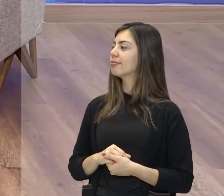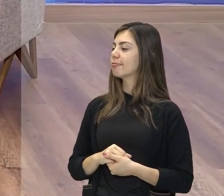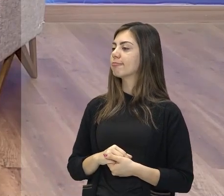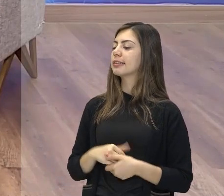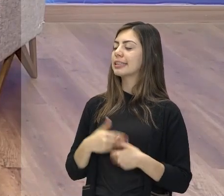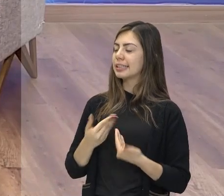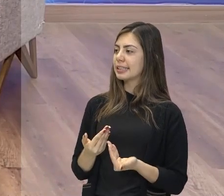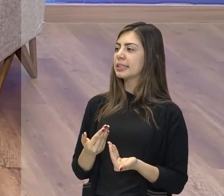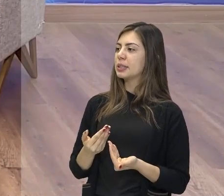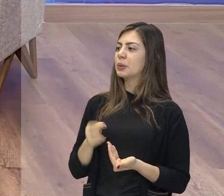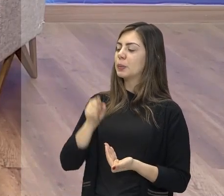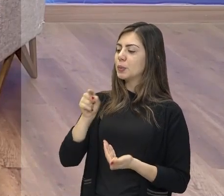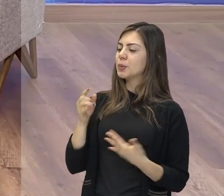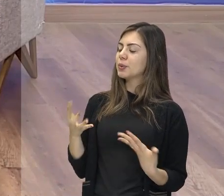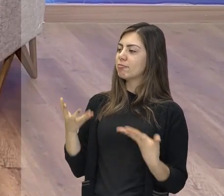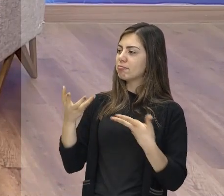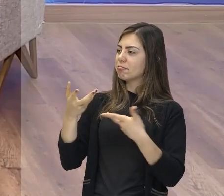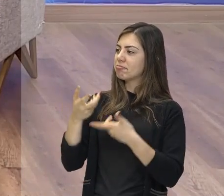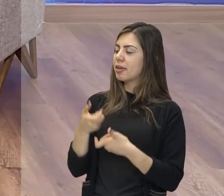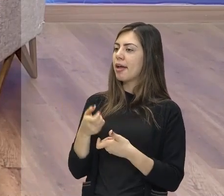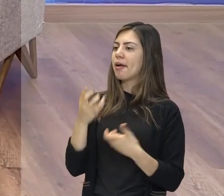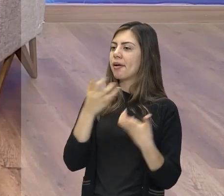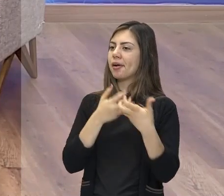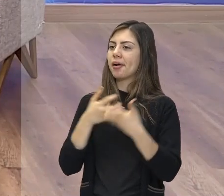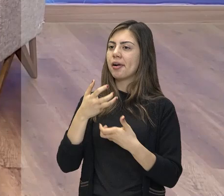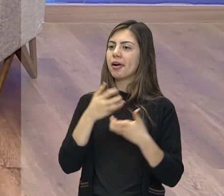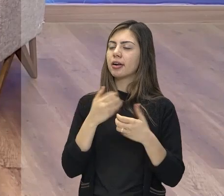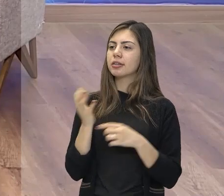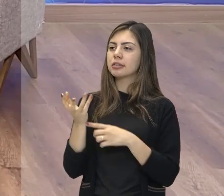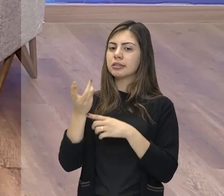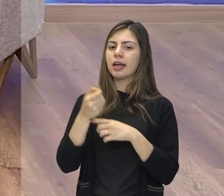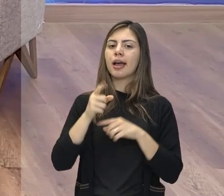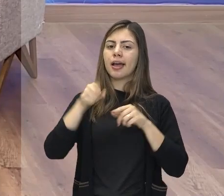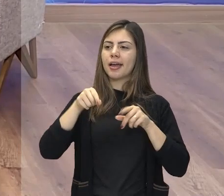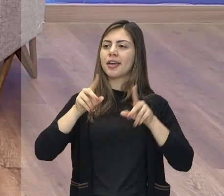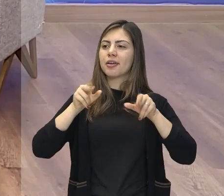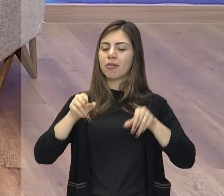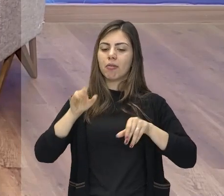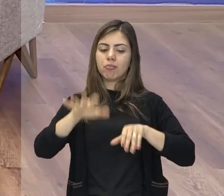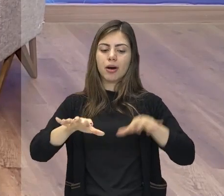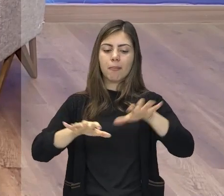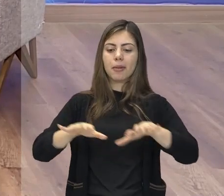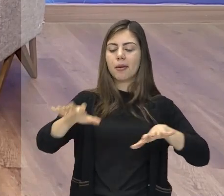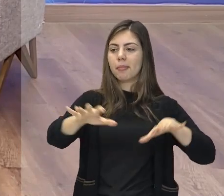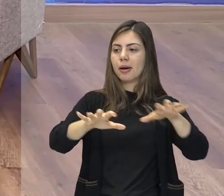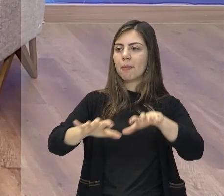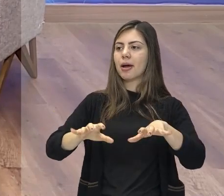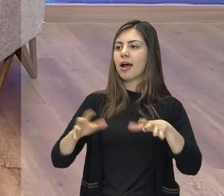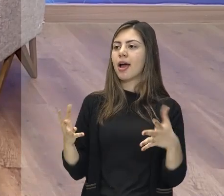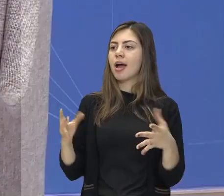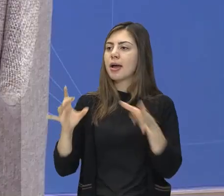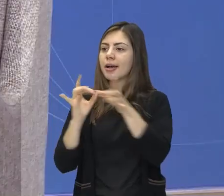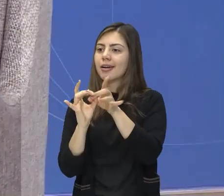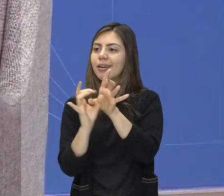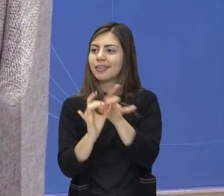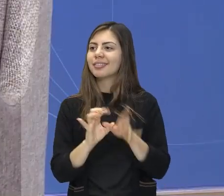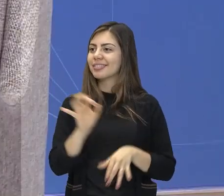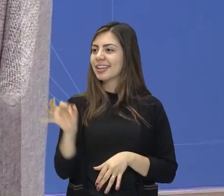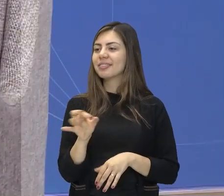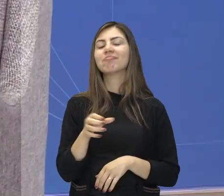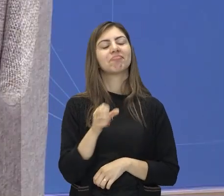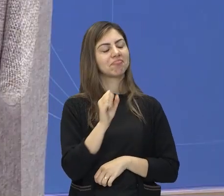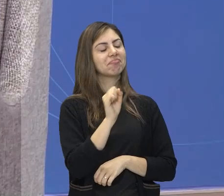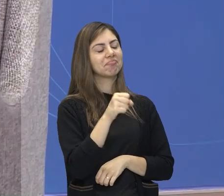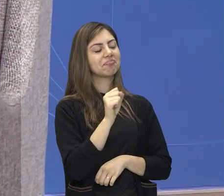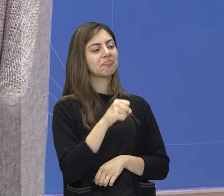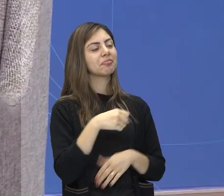significou que a sua arte vai passar a fazer conexões com as outras artes destes outros artistas, correto? Sim, com certeza.